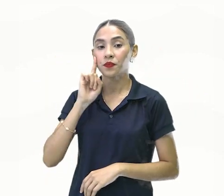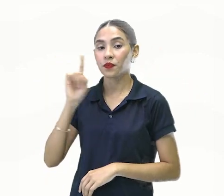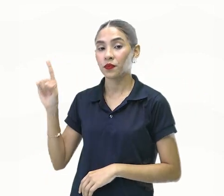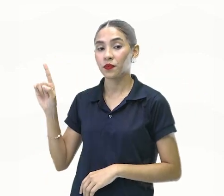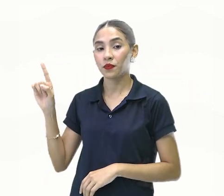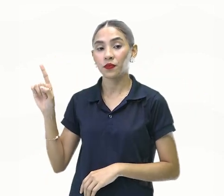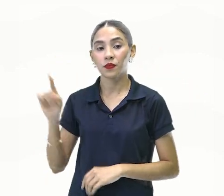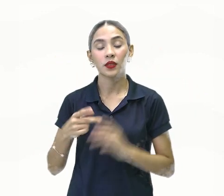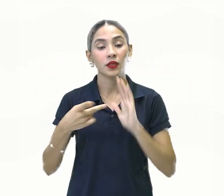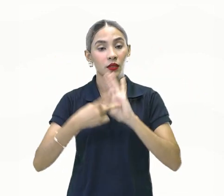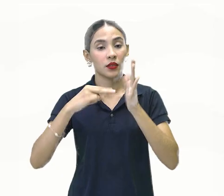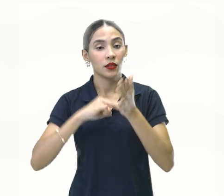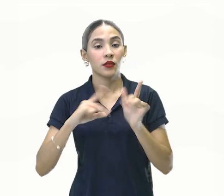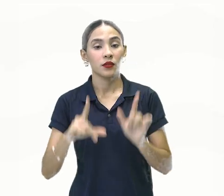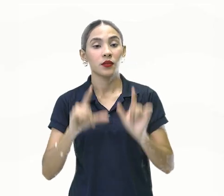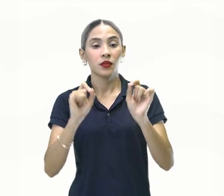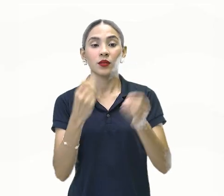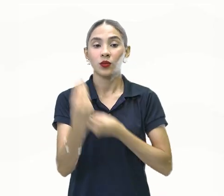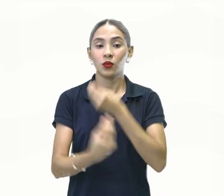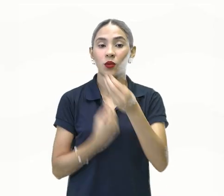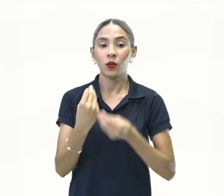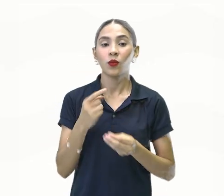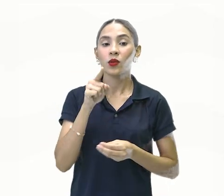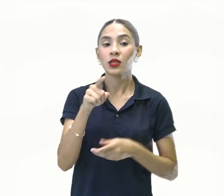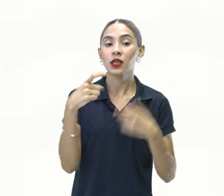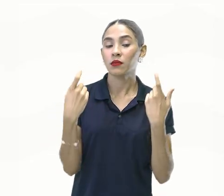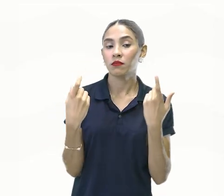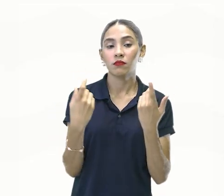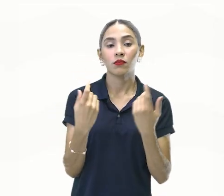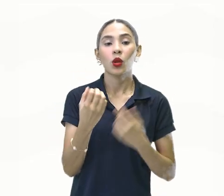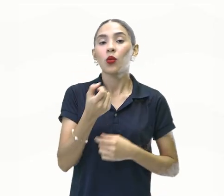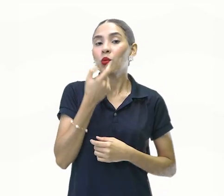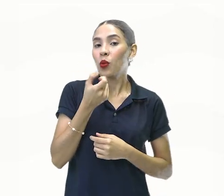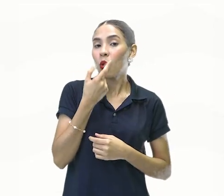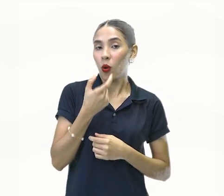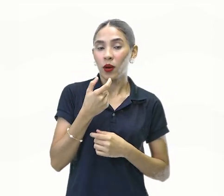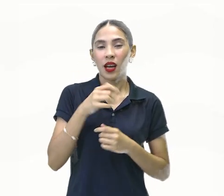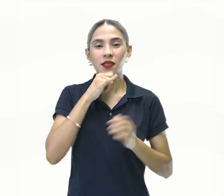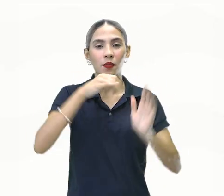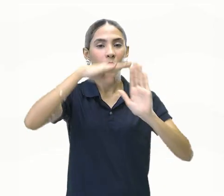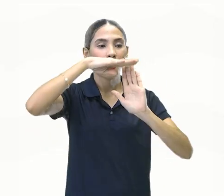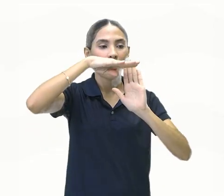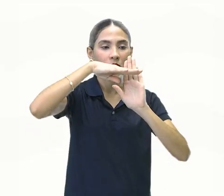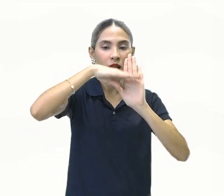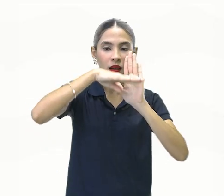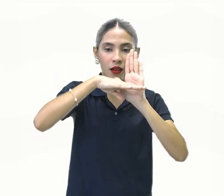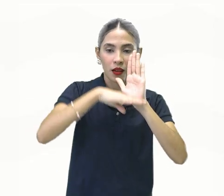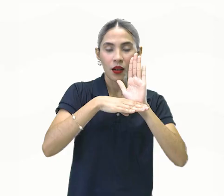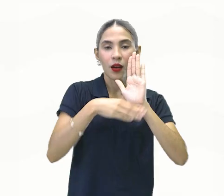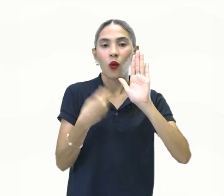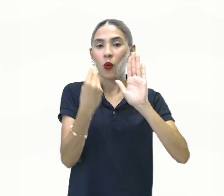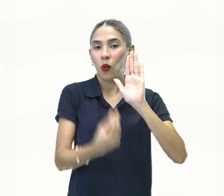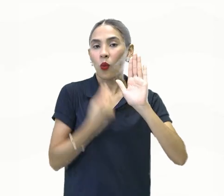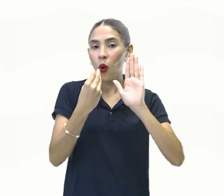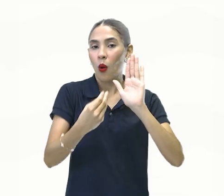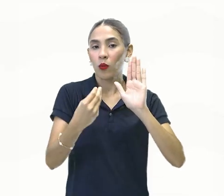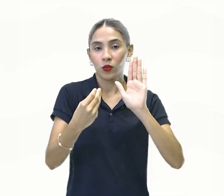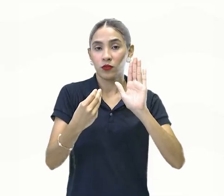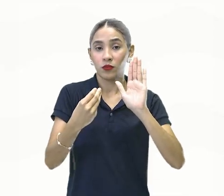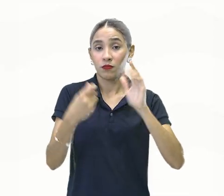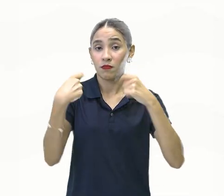Administration, então, é como você deve tomar esse remédio, aquela parte da bula que vai falar como que você